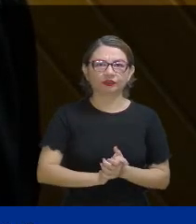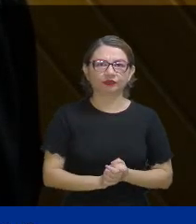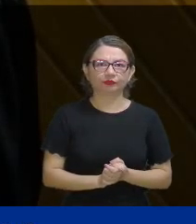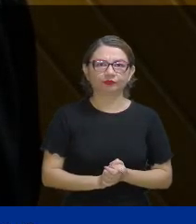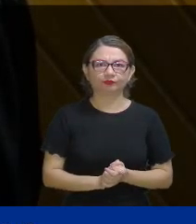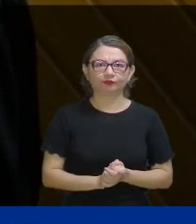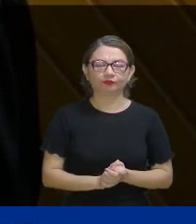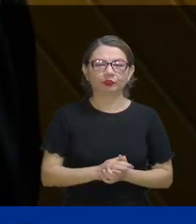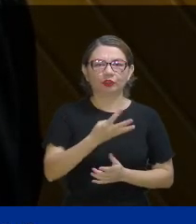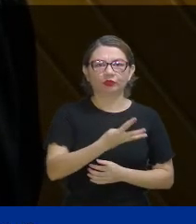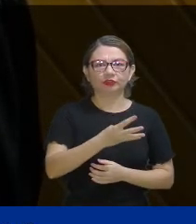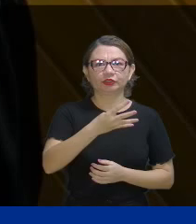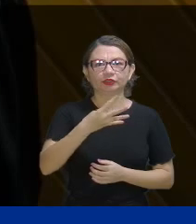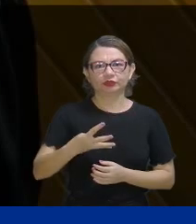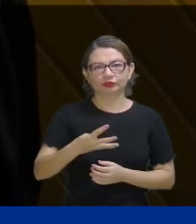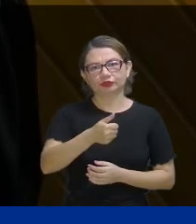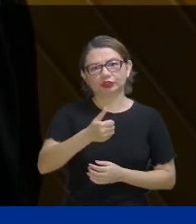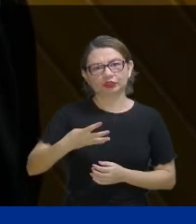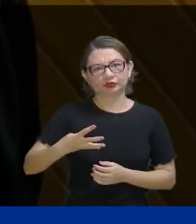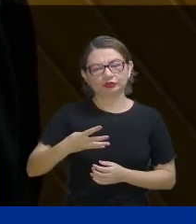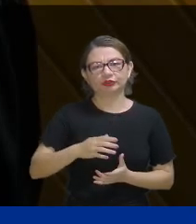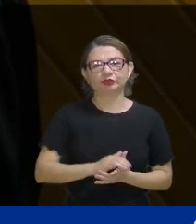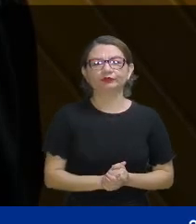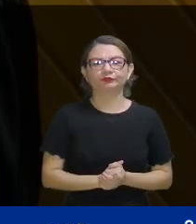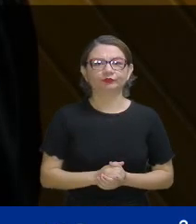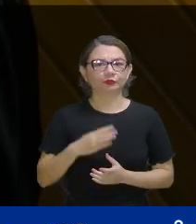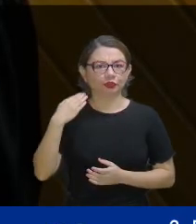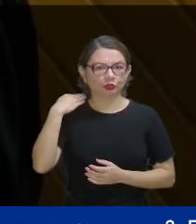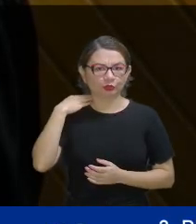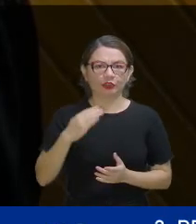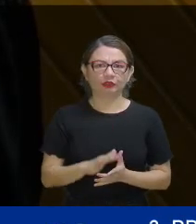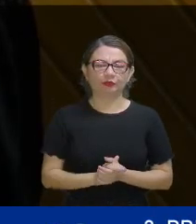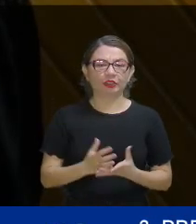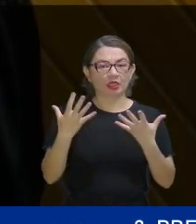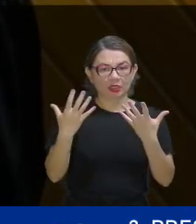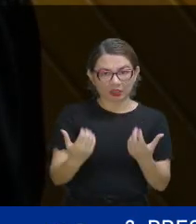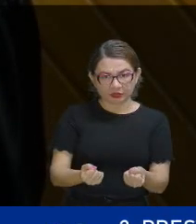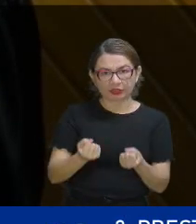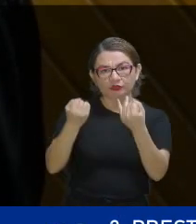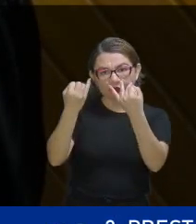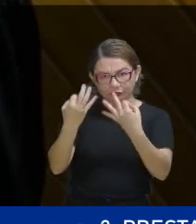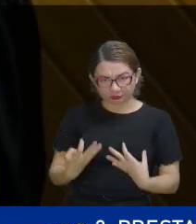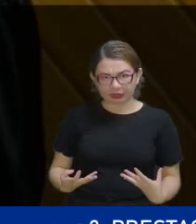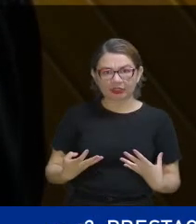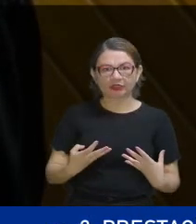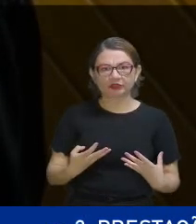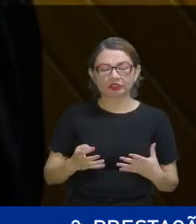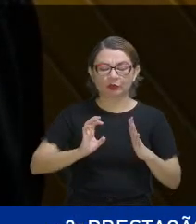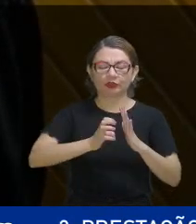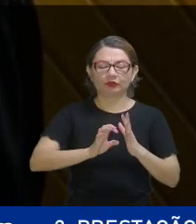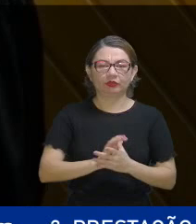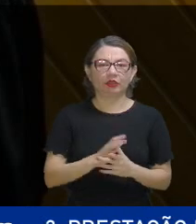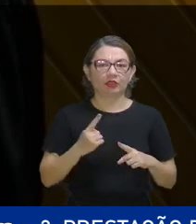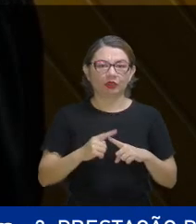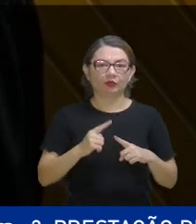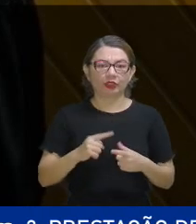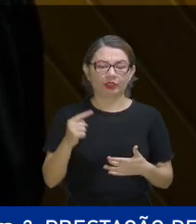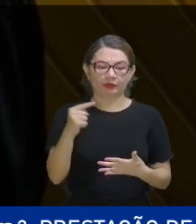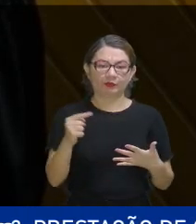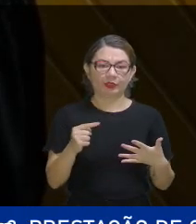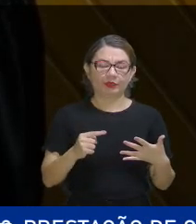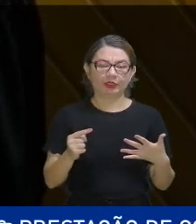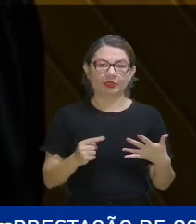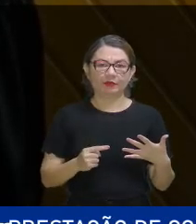número 414-18 em dígito 2. Acolho a justificativa apresentada pela agremiação no sentido de que tais